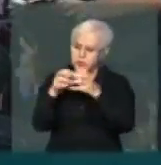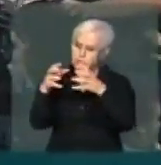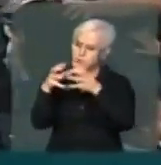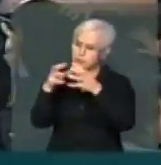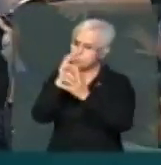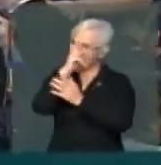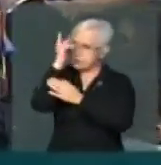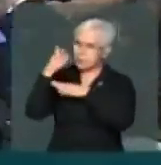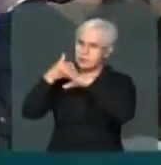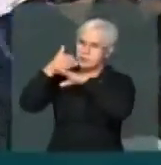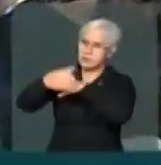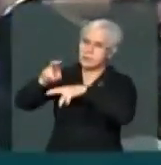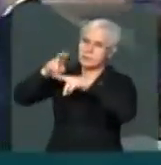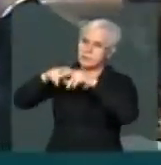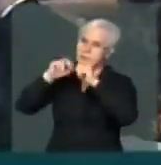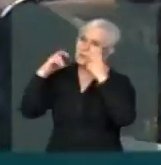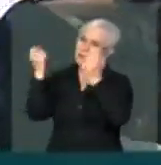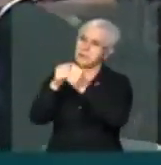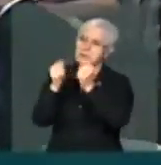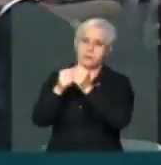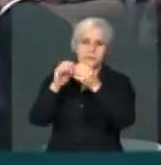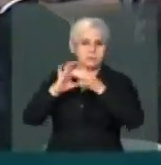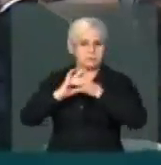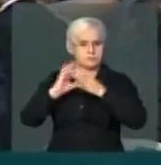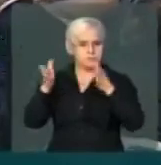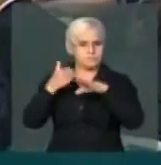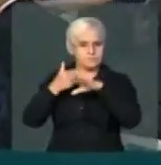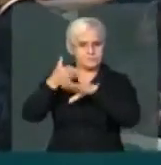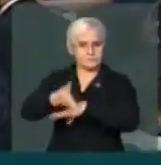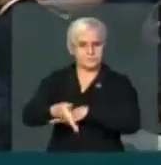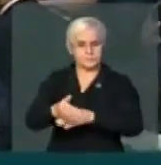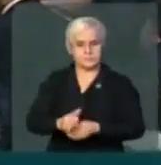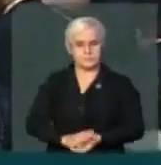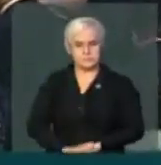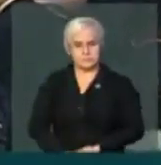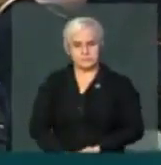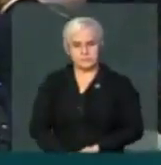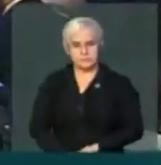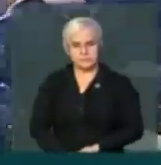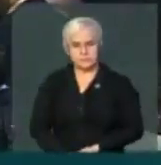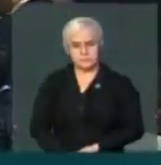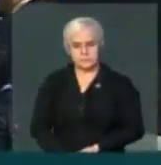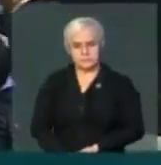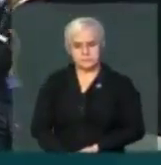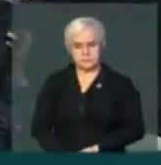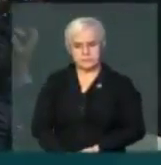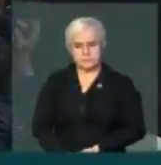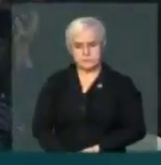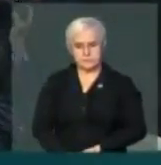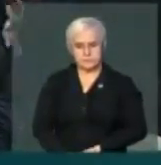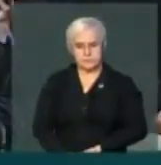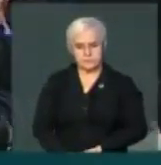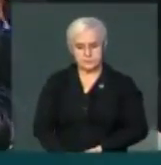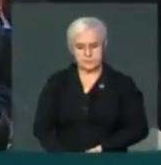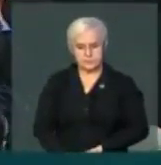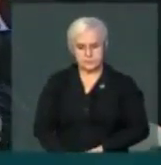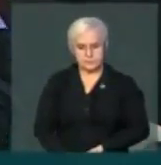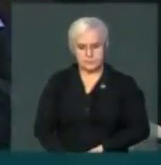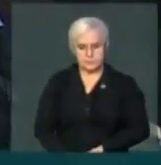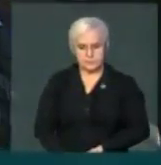vieram às galerias e tiveram acesso por senhas cedidas por parlamentares, por partidos de